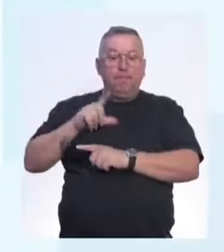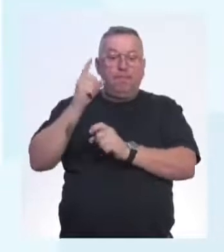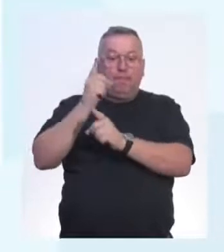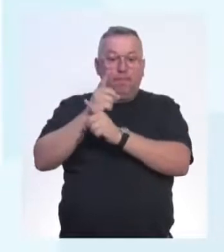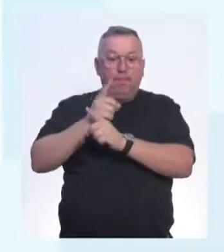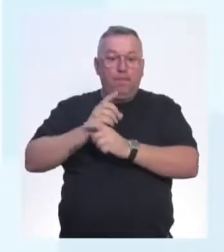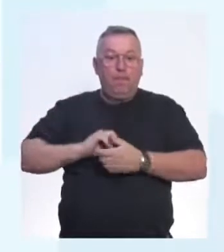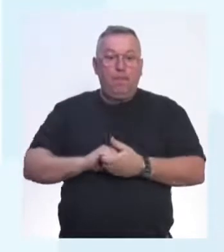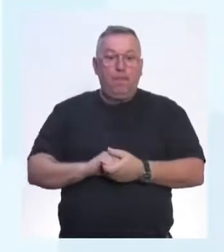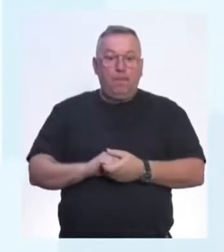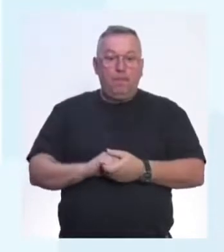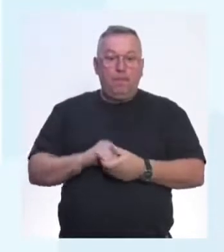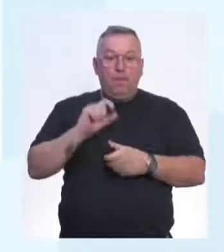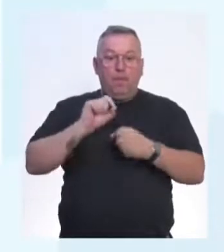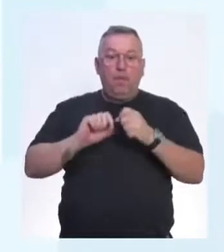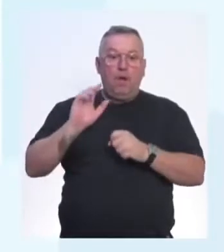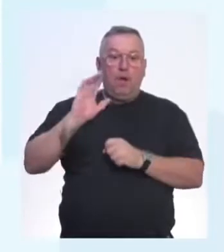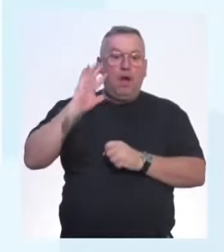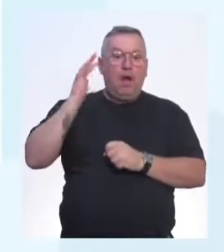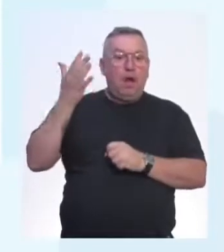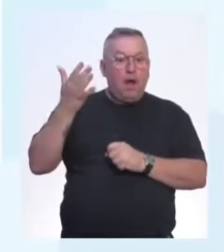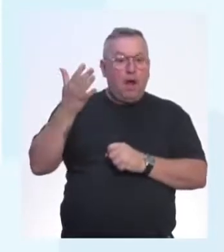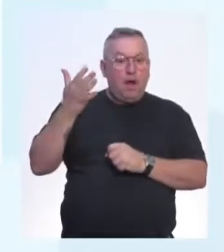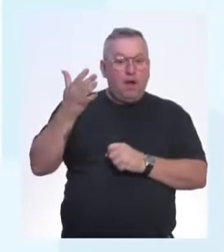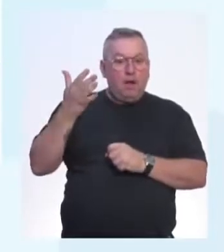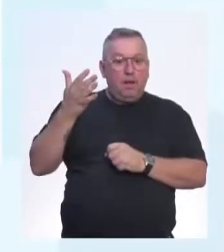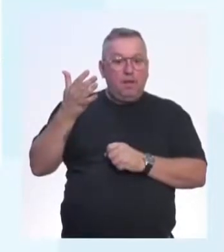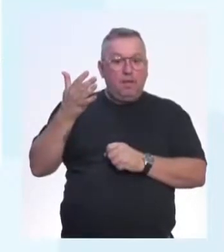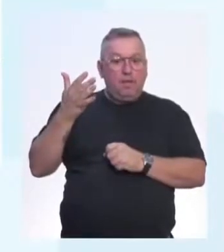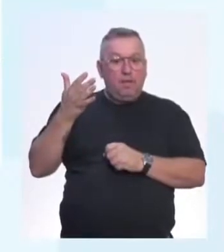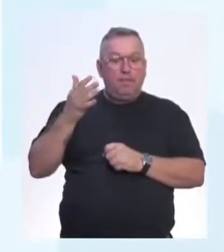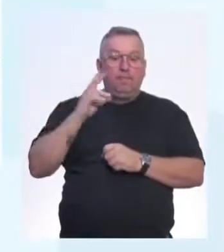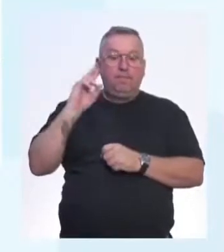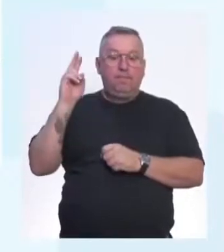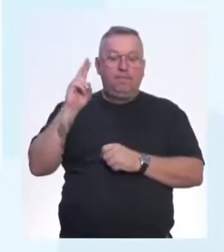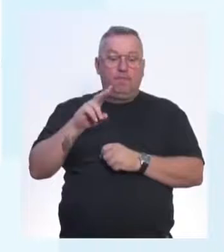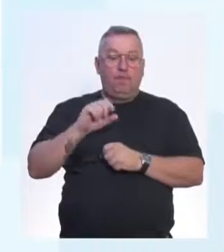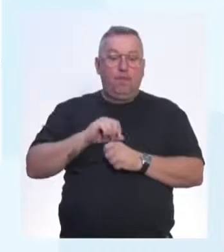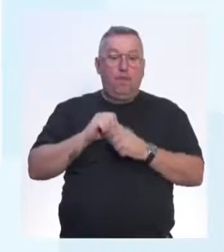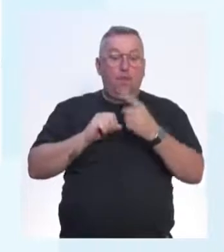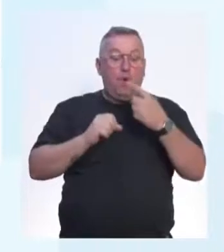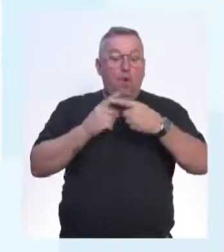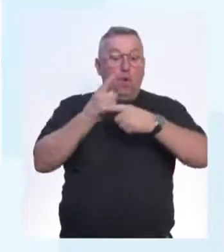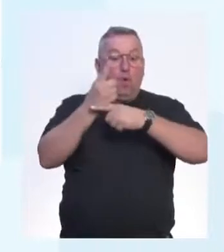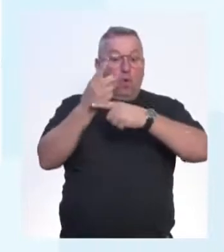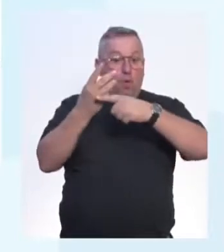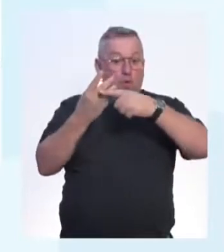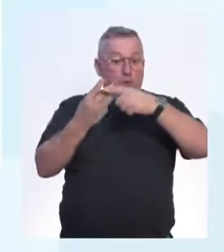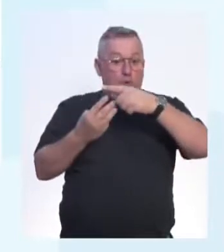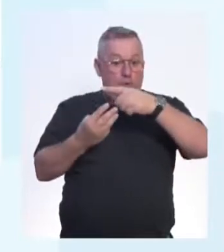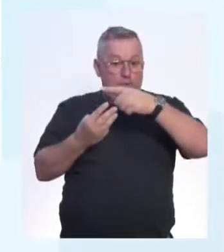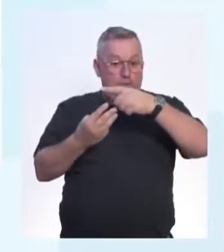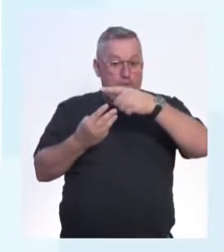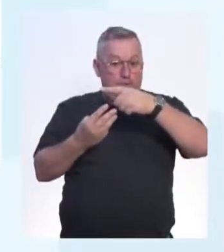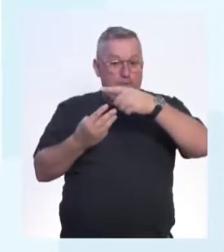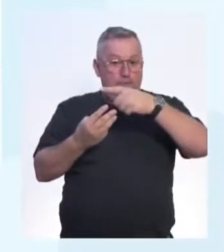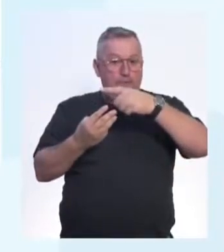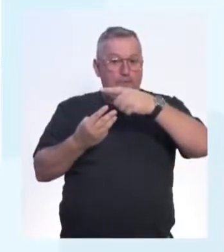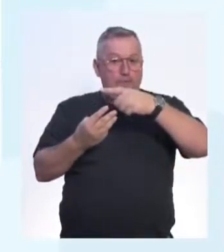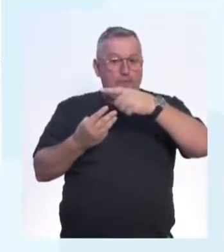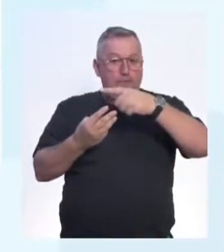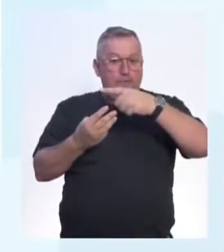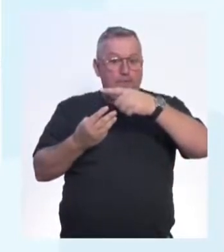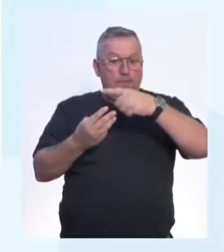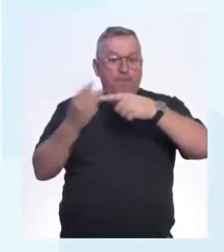frações equivalentes. O que aconteceu? Qual que é a ideia? Então eu peguei lá 1/3, como vocês estão vendo aí na malha,